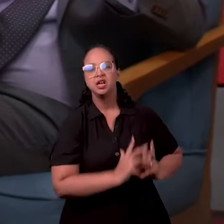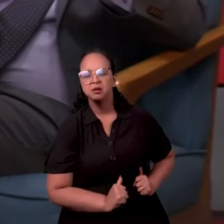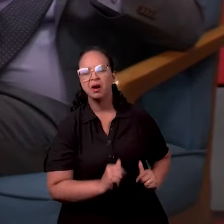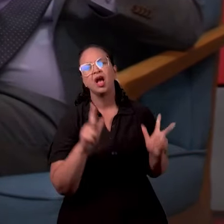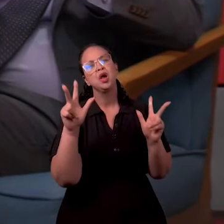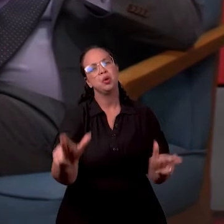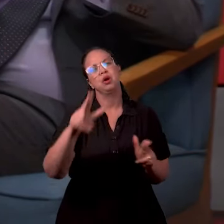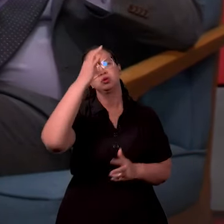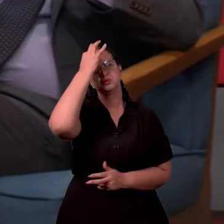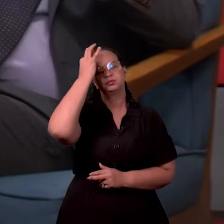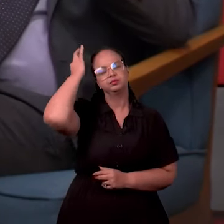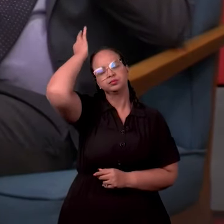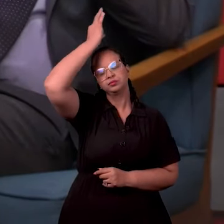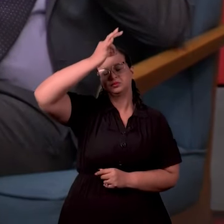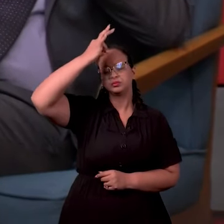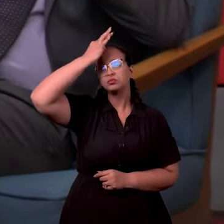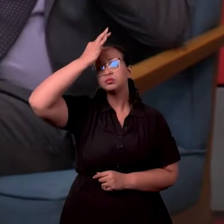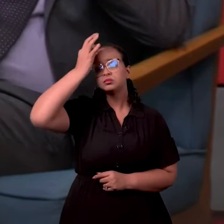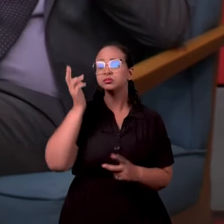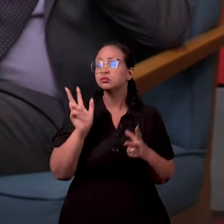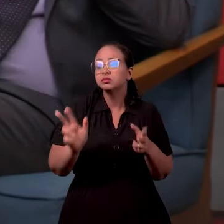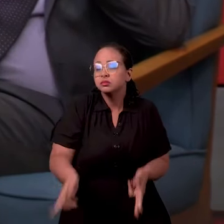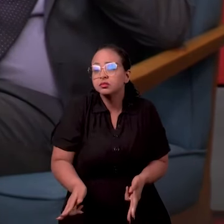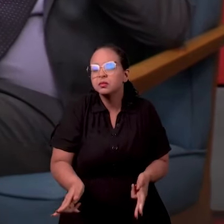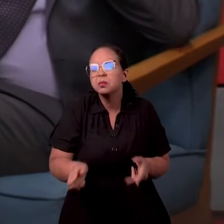na vida da igreja faz isso. Então, quando